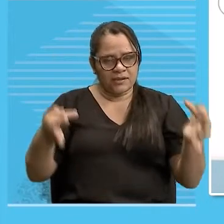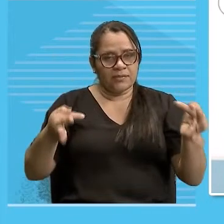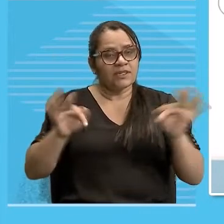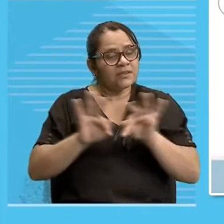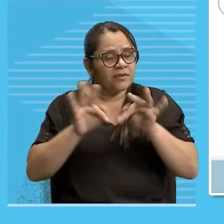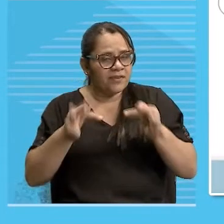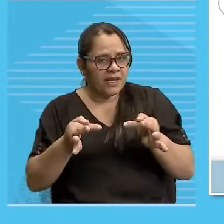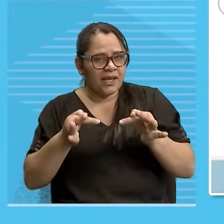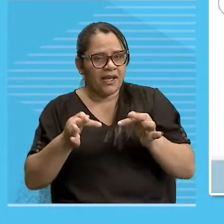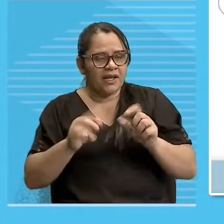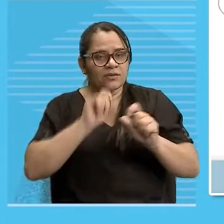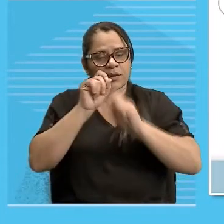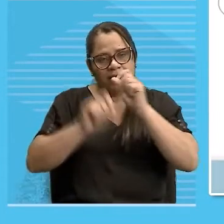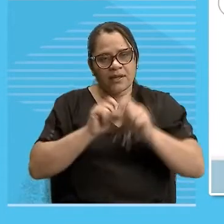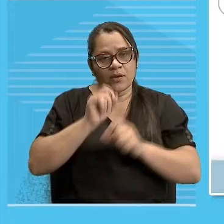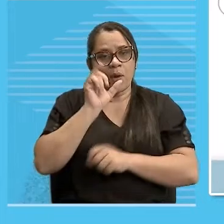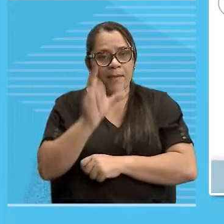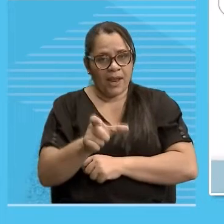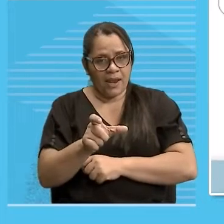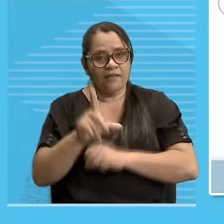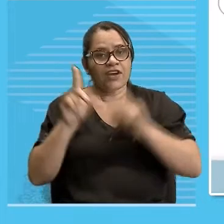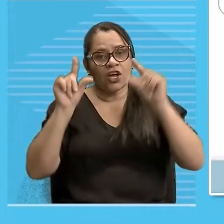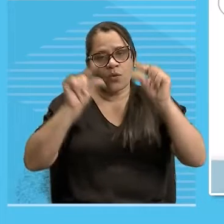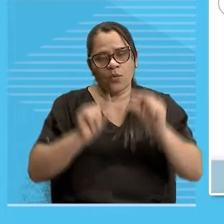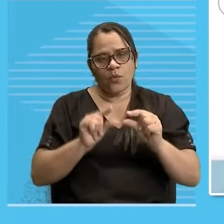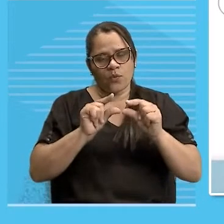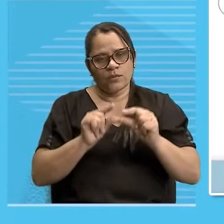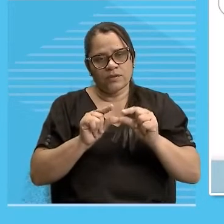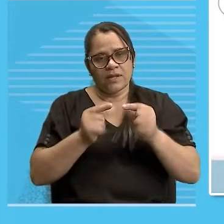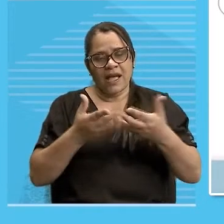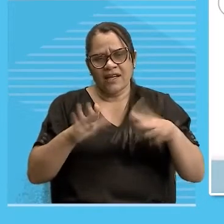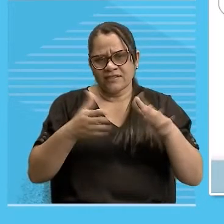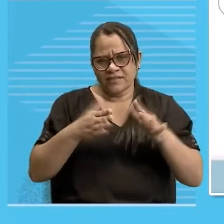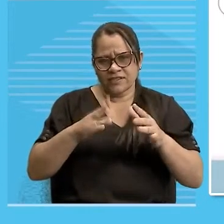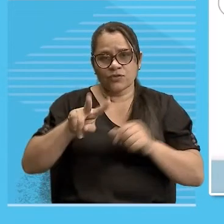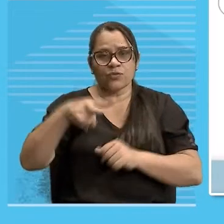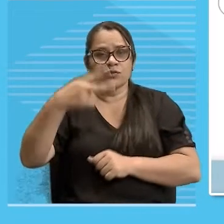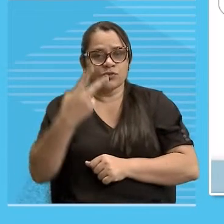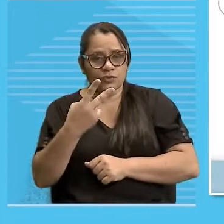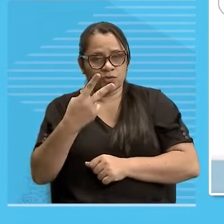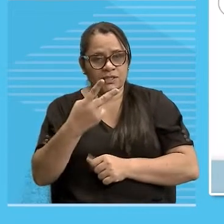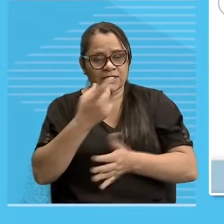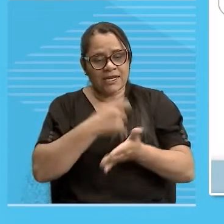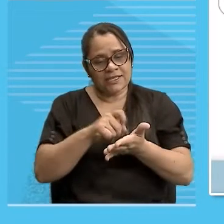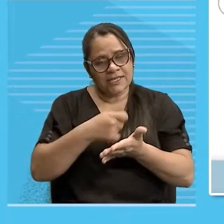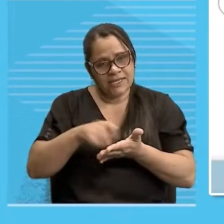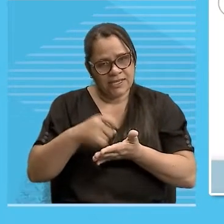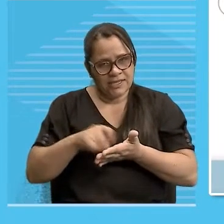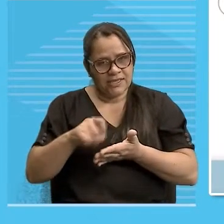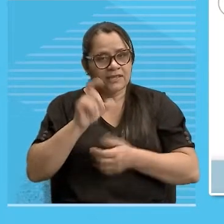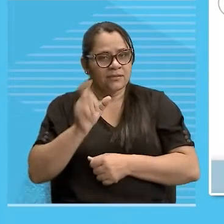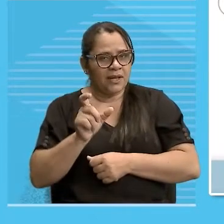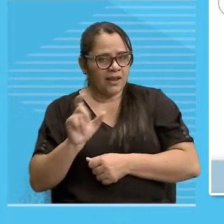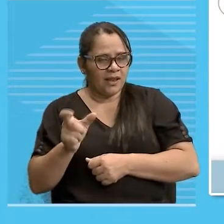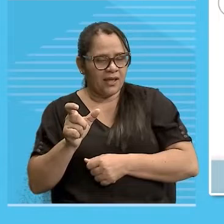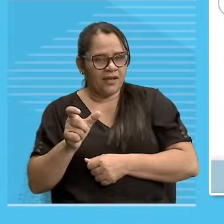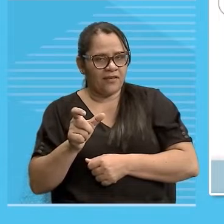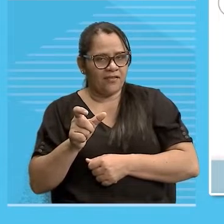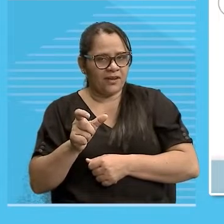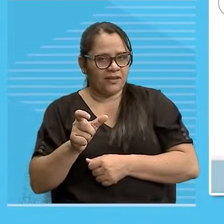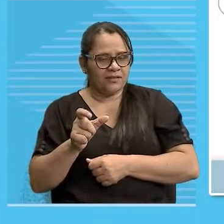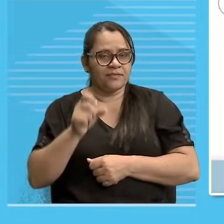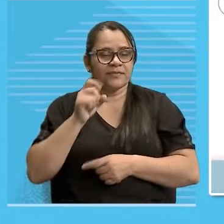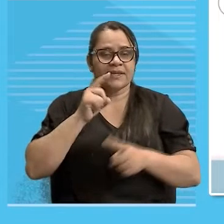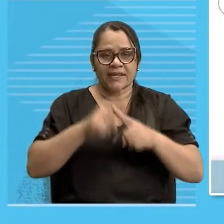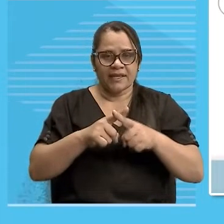mesmo. Uma palavrinha só, curtinha, às vezes com apenas dois elementos, né, gráficos, tá? E que se,